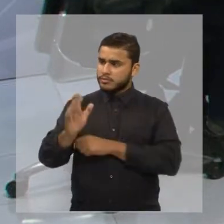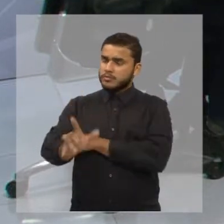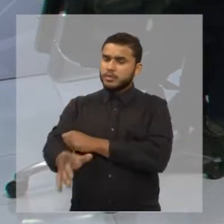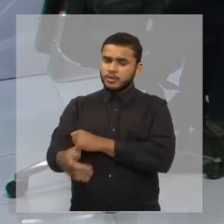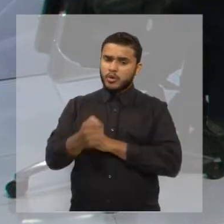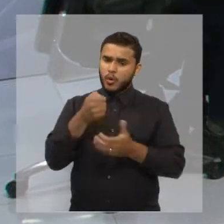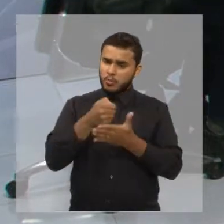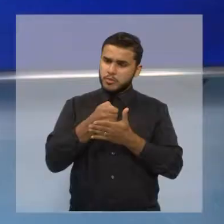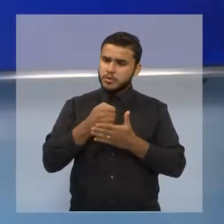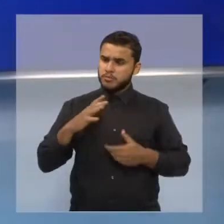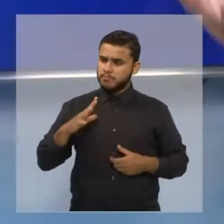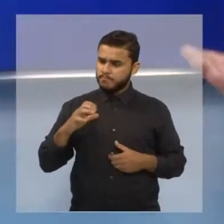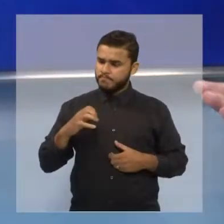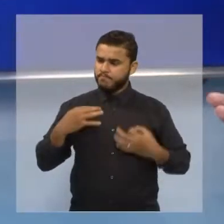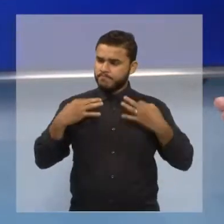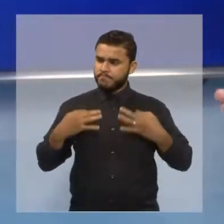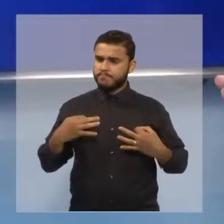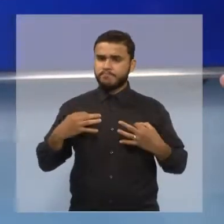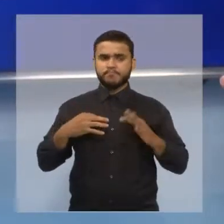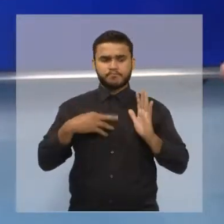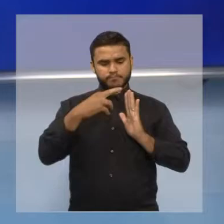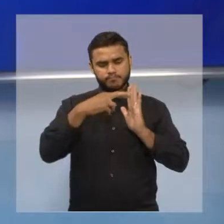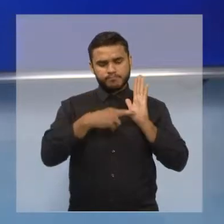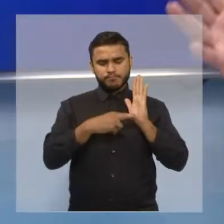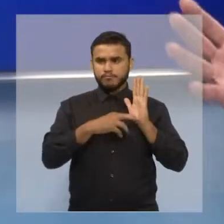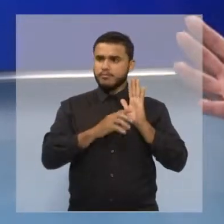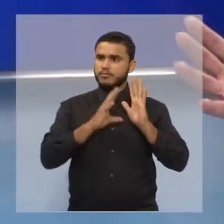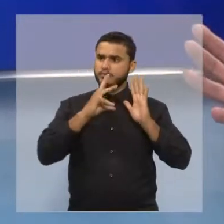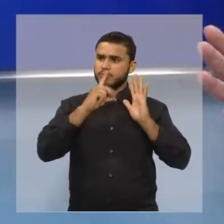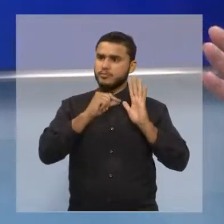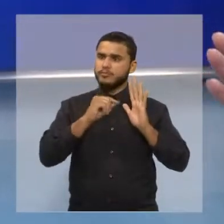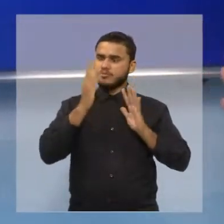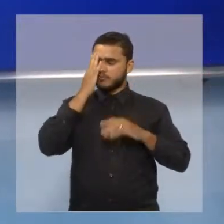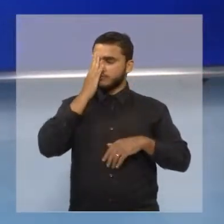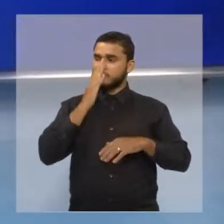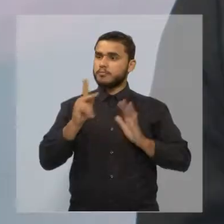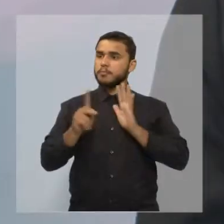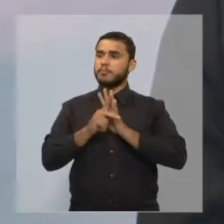as obrigações, e como você mesmo usou, quer dizer, a ritualística do cargo?